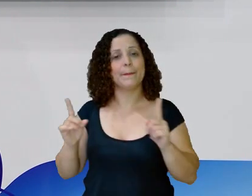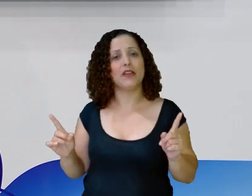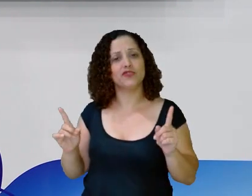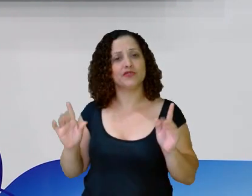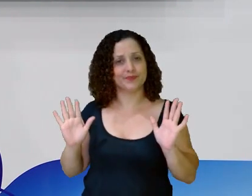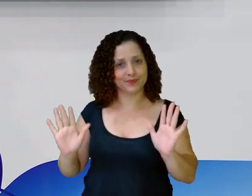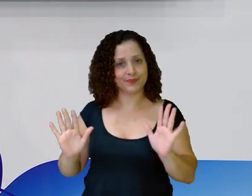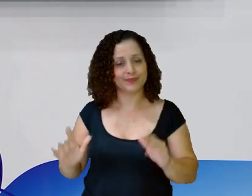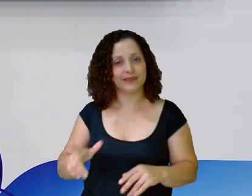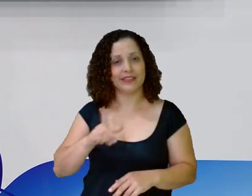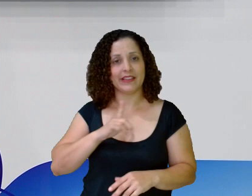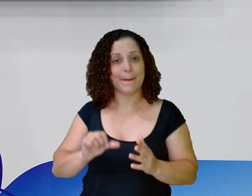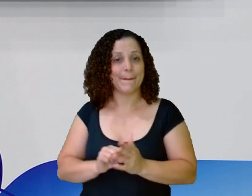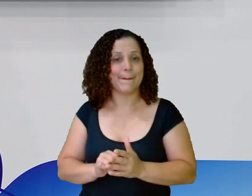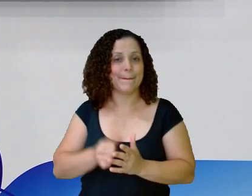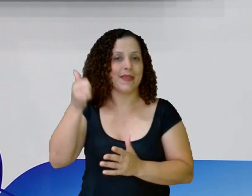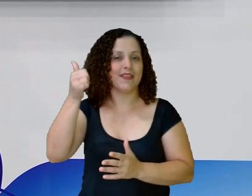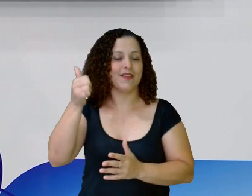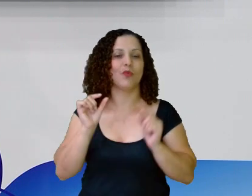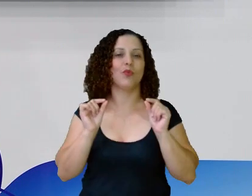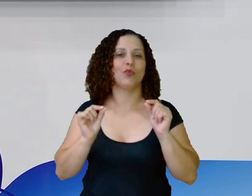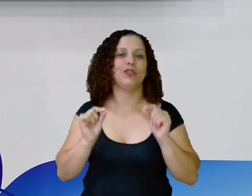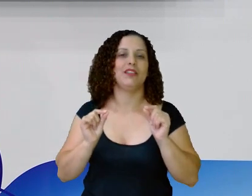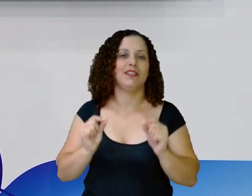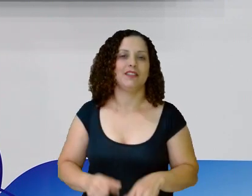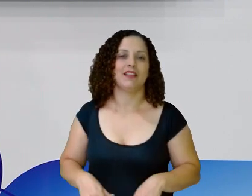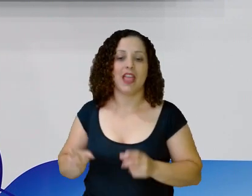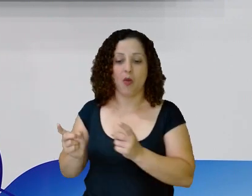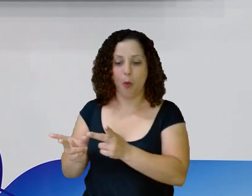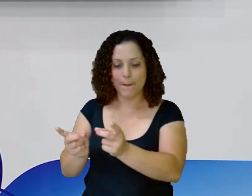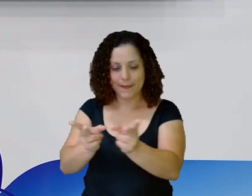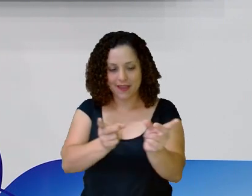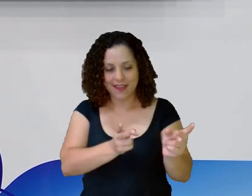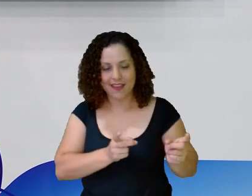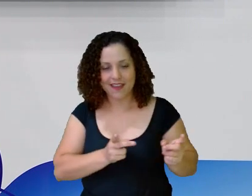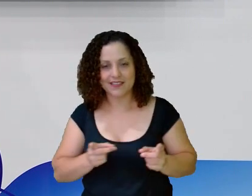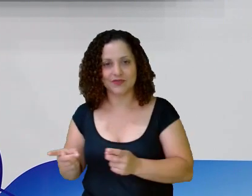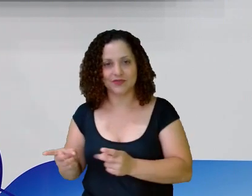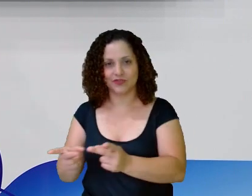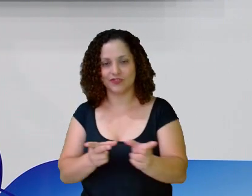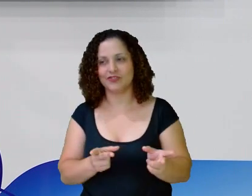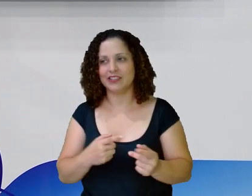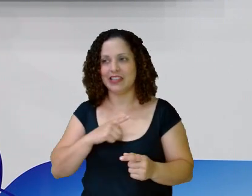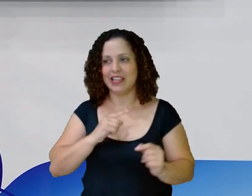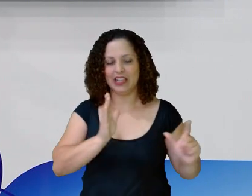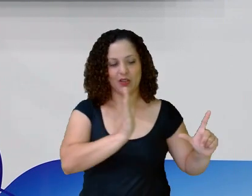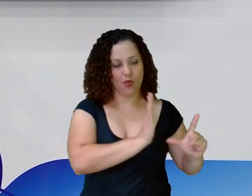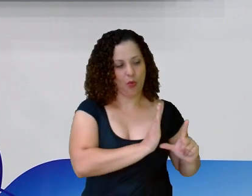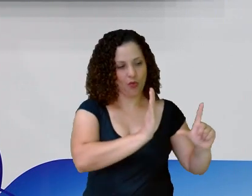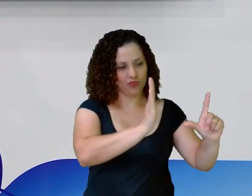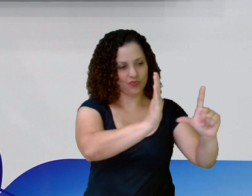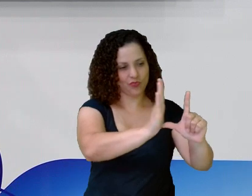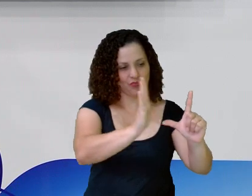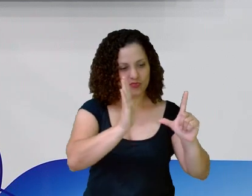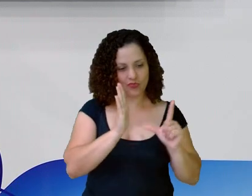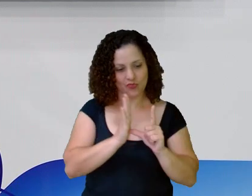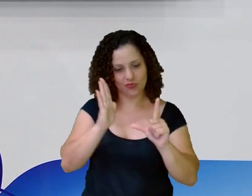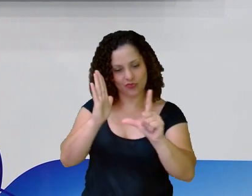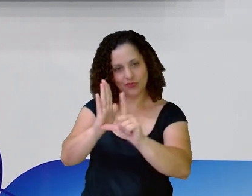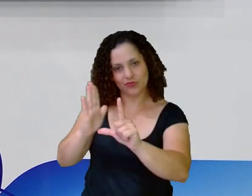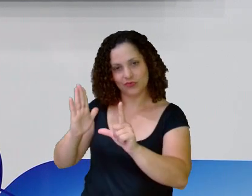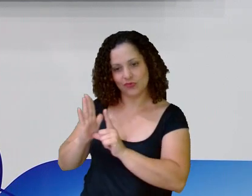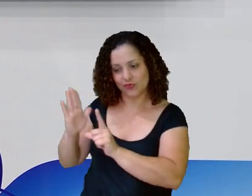uma primeira opção os comércios. A gente vai encontrar várias lojas, vários